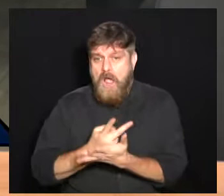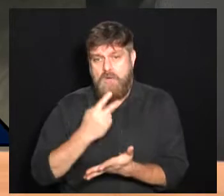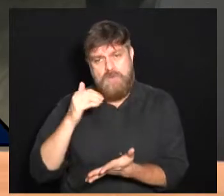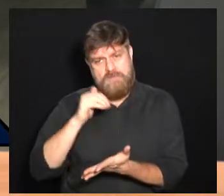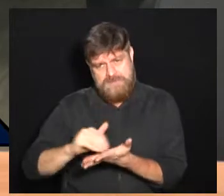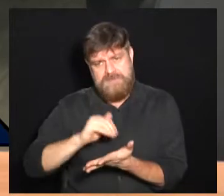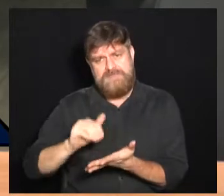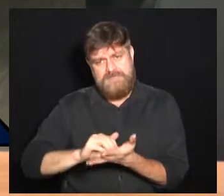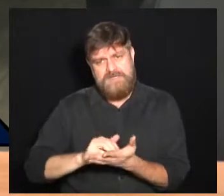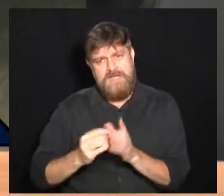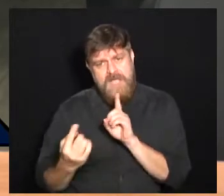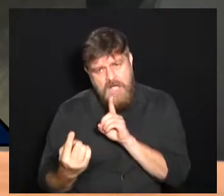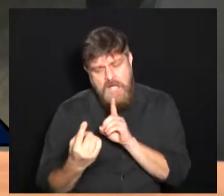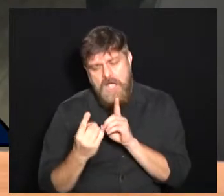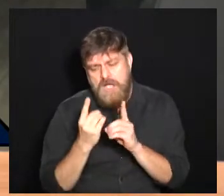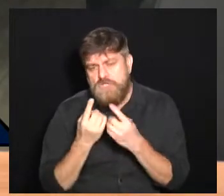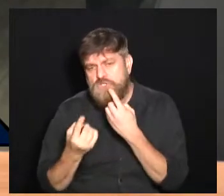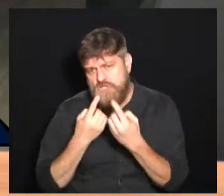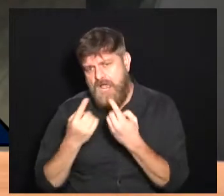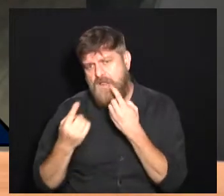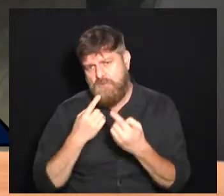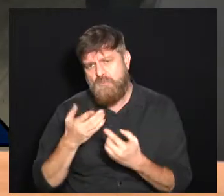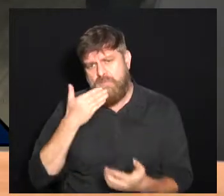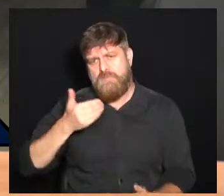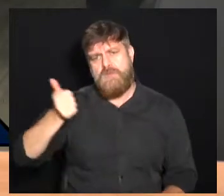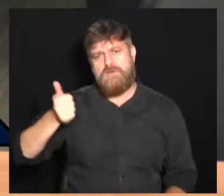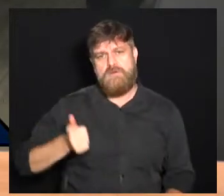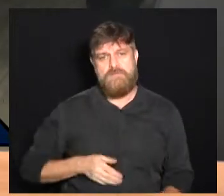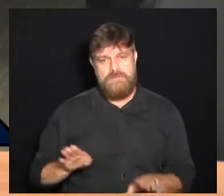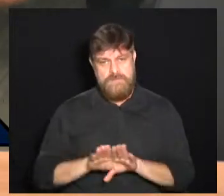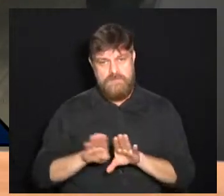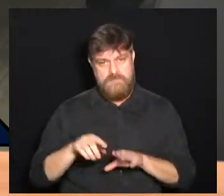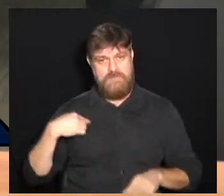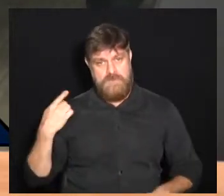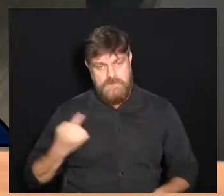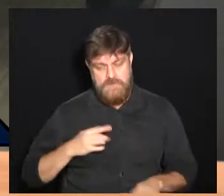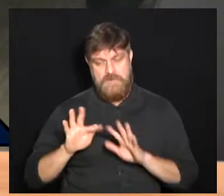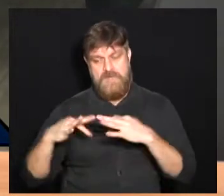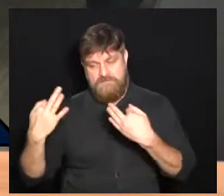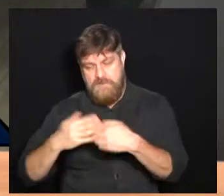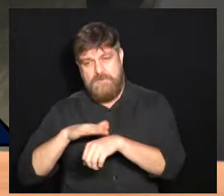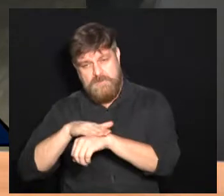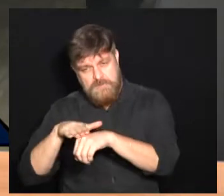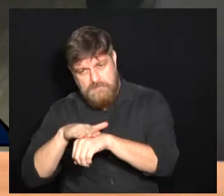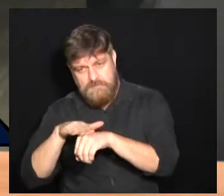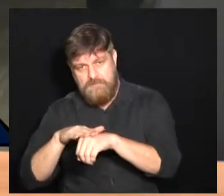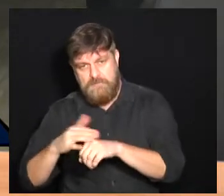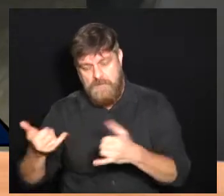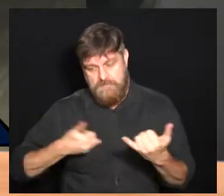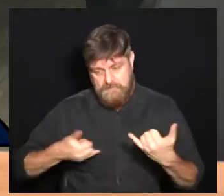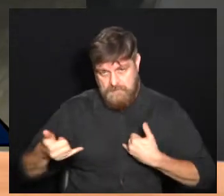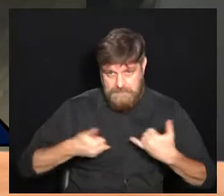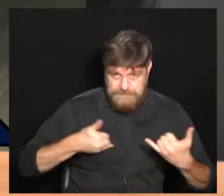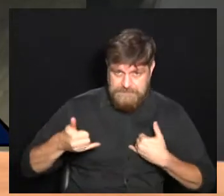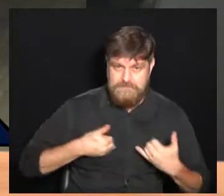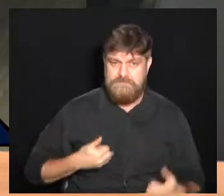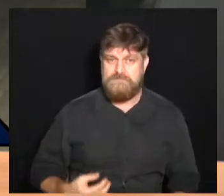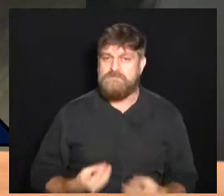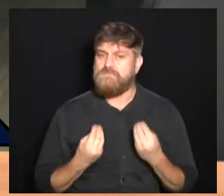com as pessoas. E aí eu tenho que informar também que, da mesma forma, a gente está em diálogo com as famílias, a informação que nos chega sobre como é que